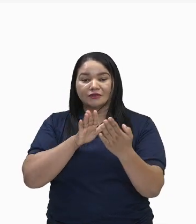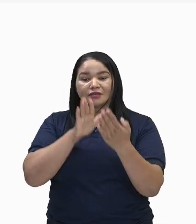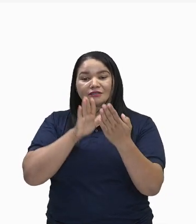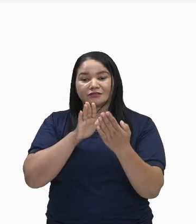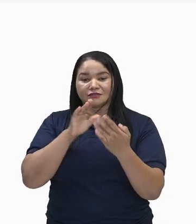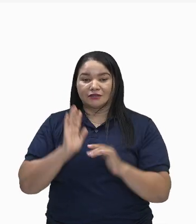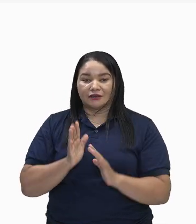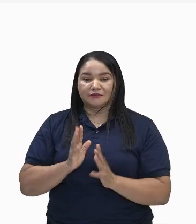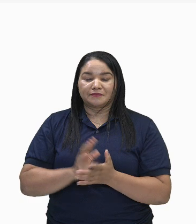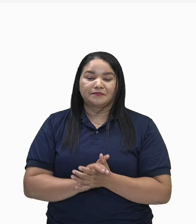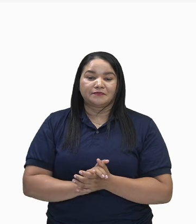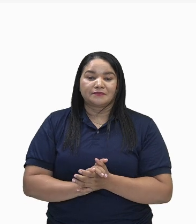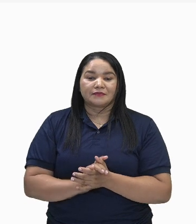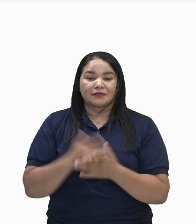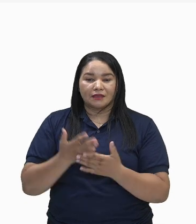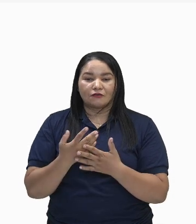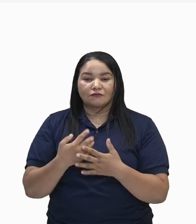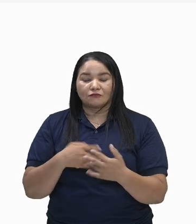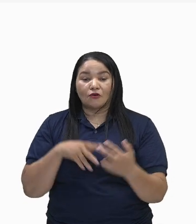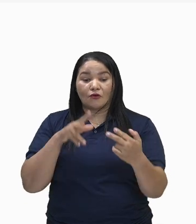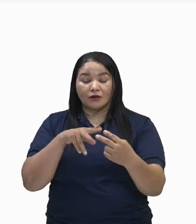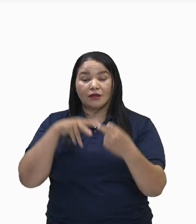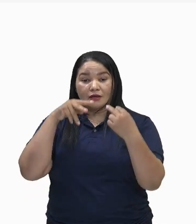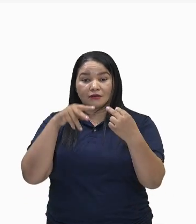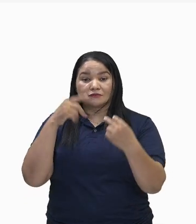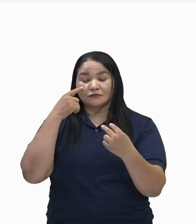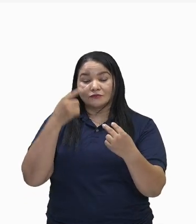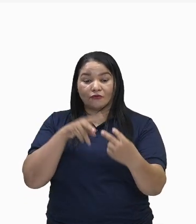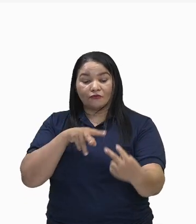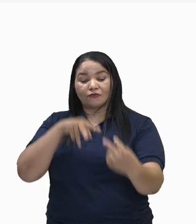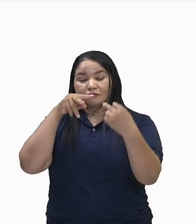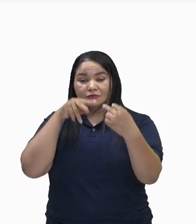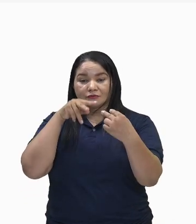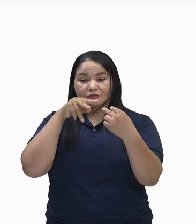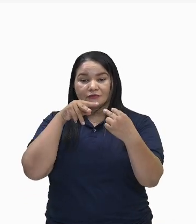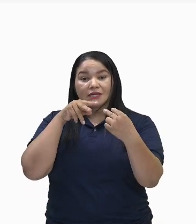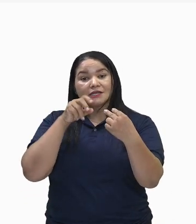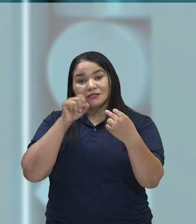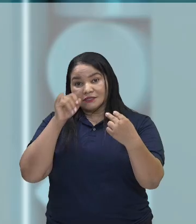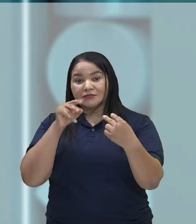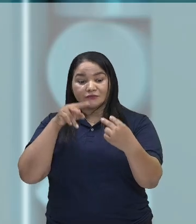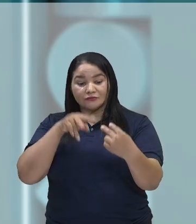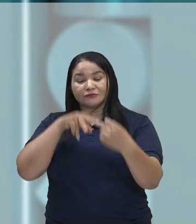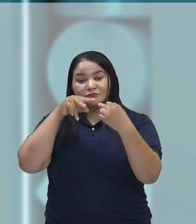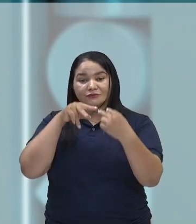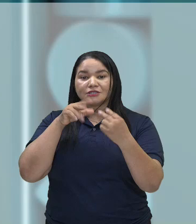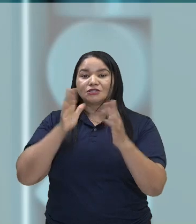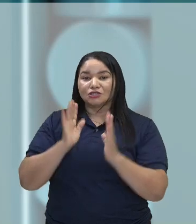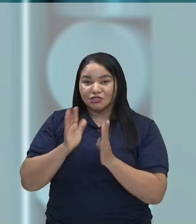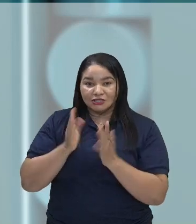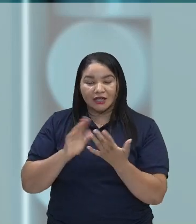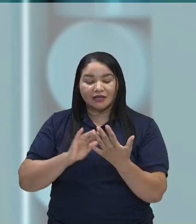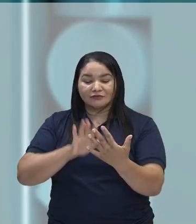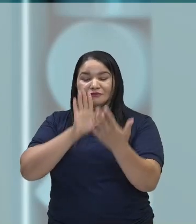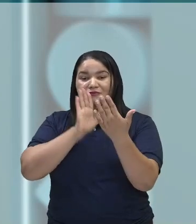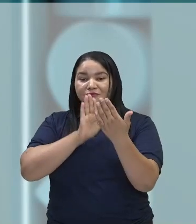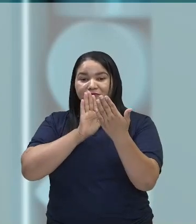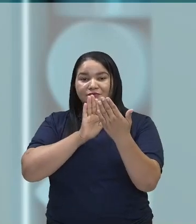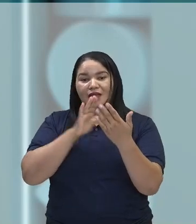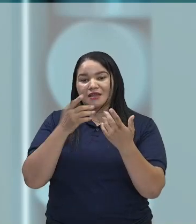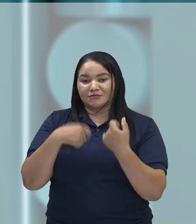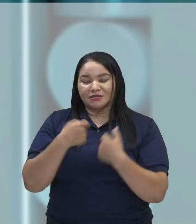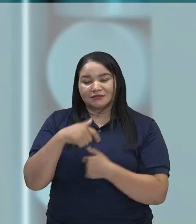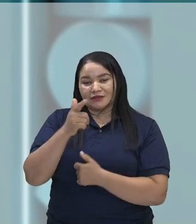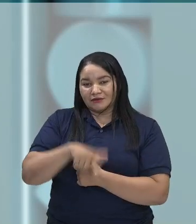né? Significa olhar de frente, de cara, ou seja, quando encaramos, já estamos nos posicionados